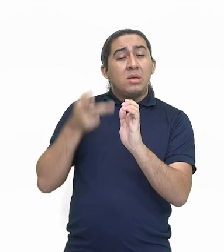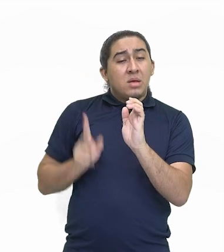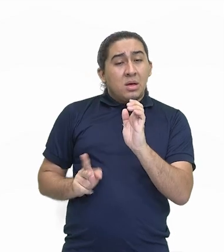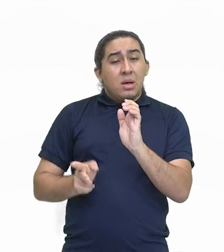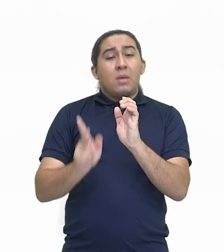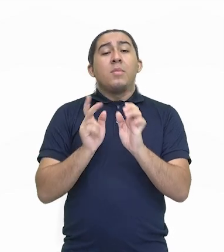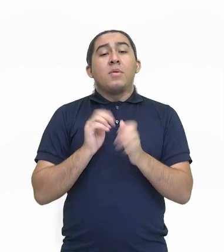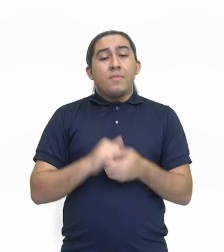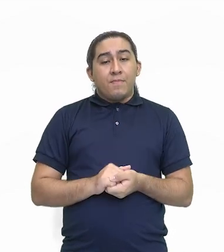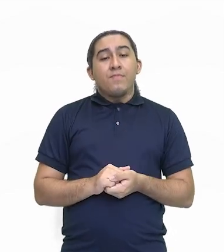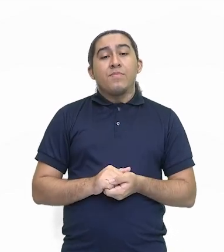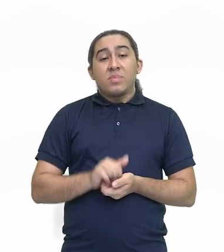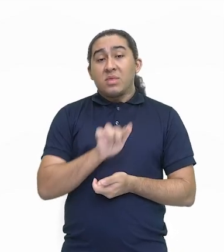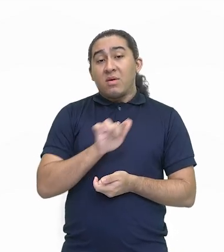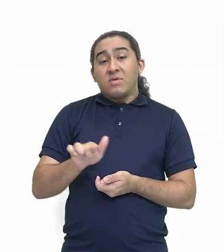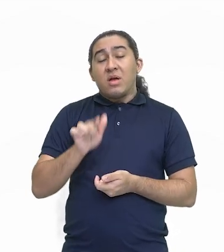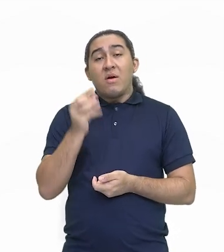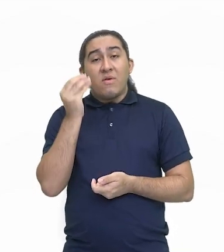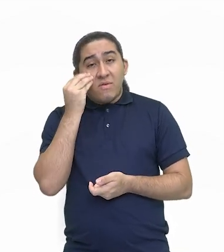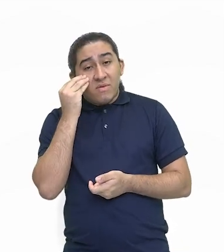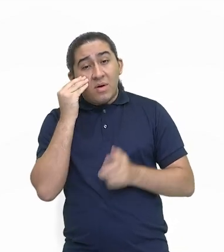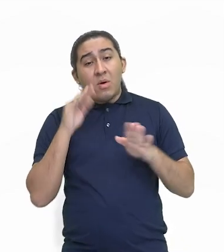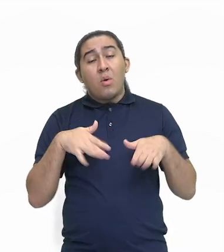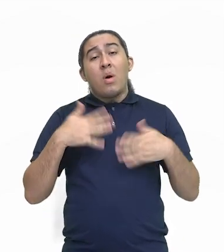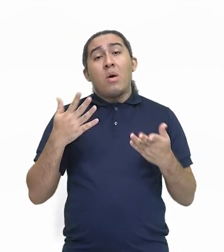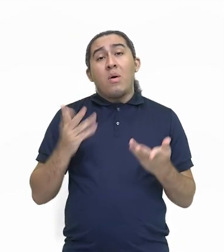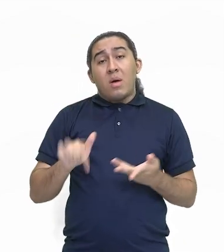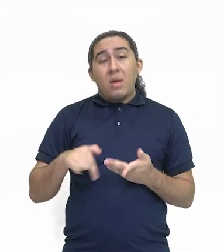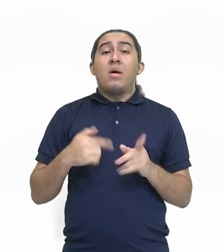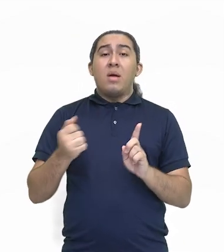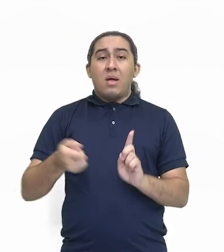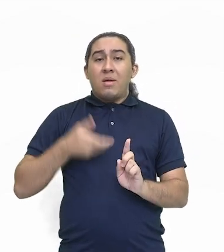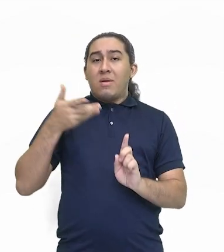todavia, e vede qual será a louvação.